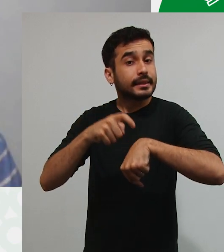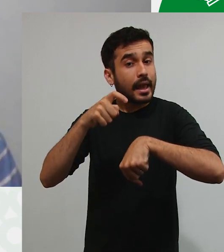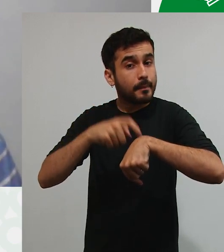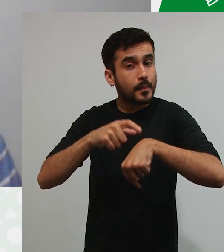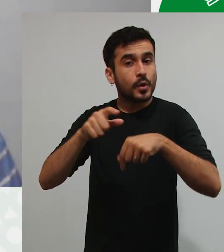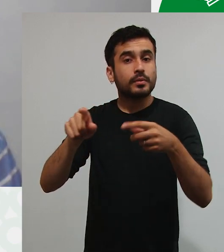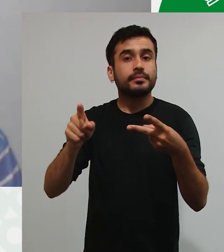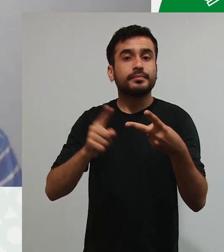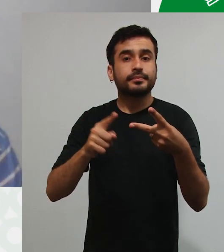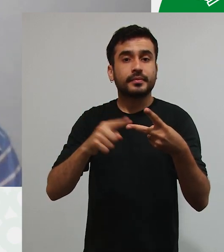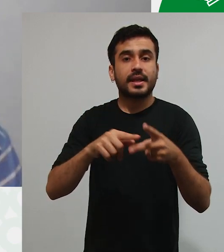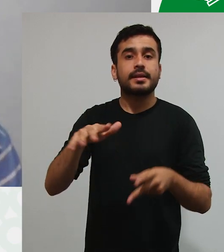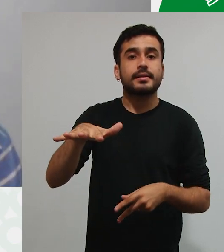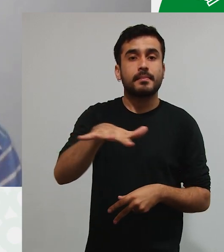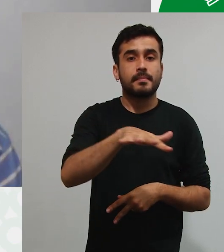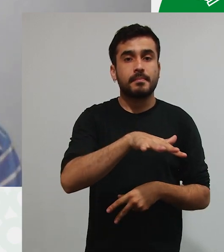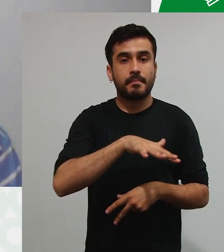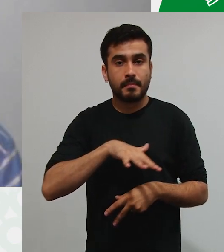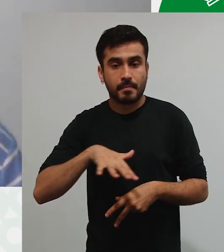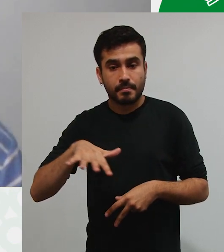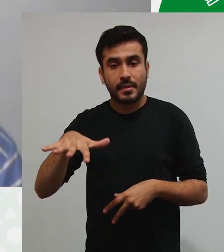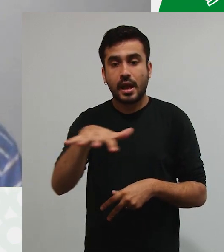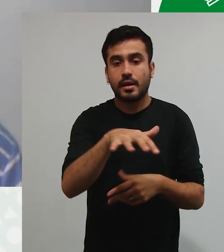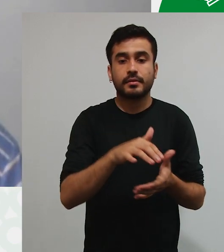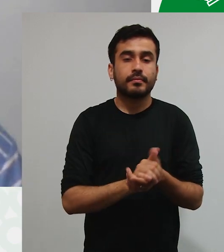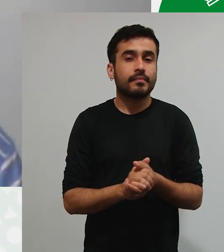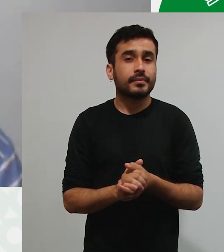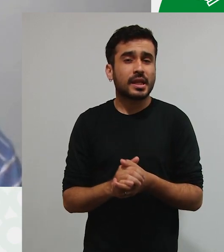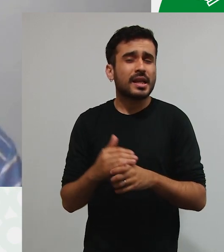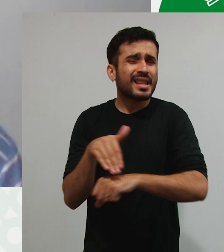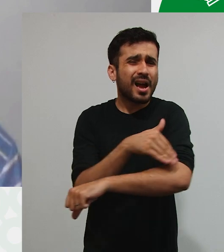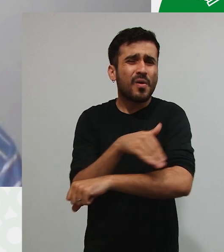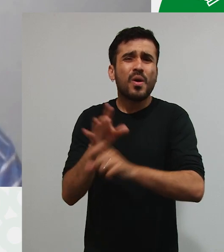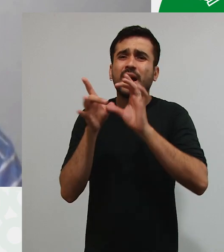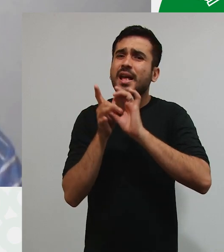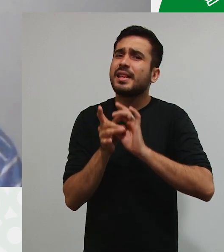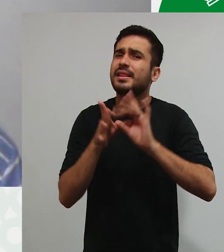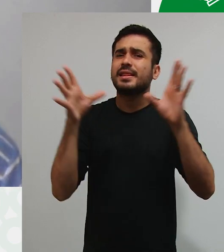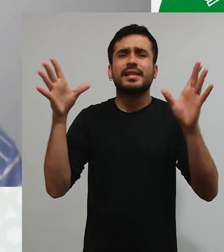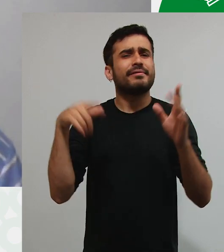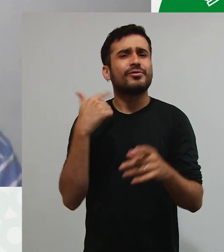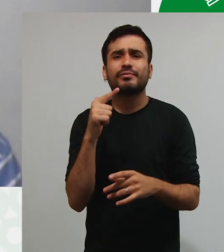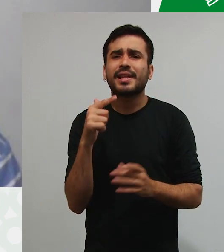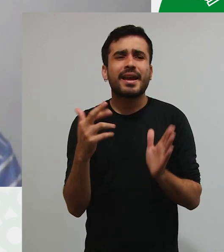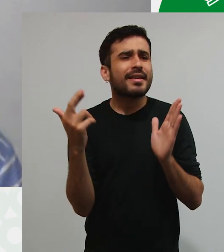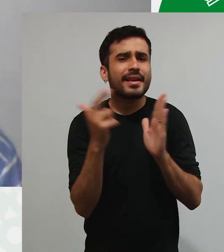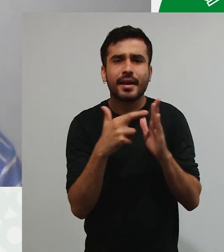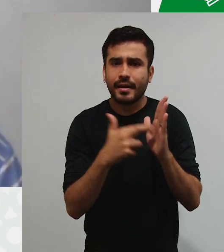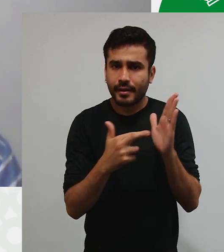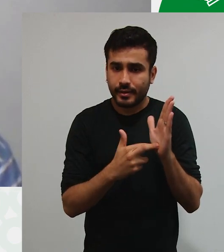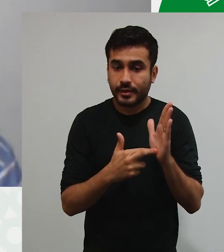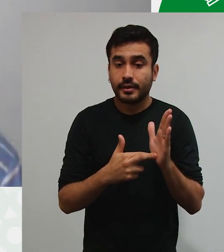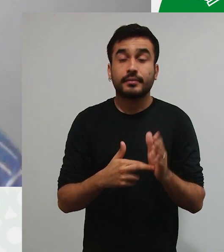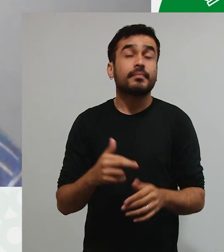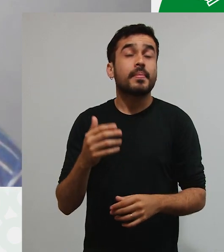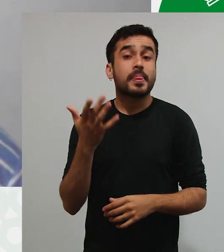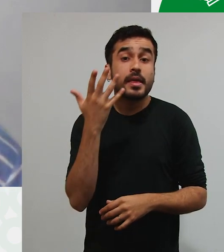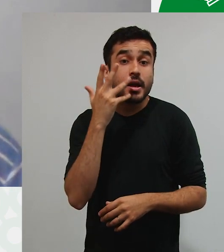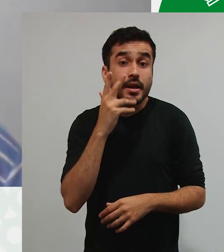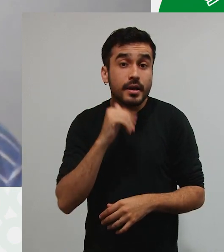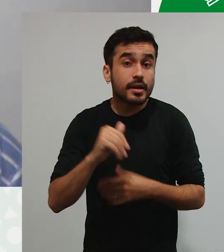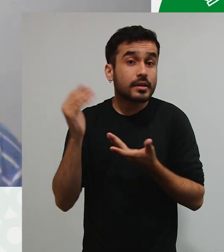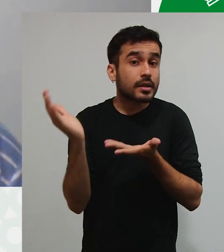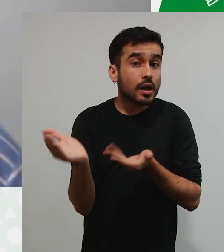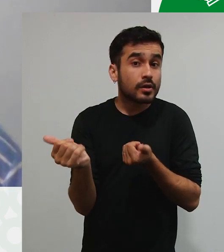essas atividades. E aí nós começamos a trabalhar com ela o sentido do tempo e do espaço. Por